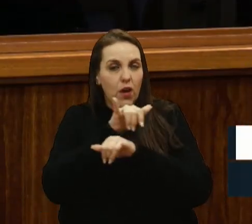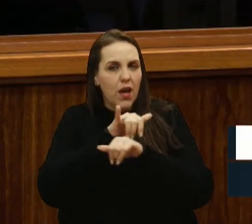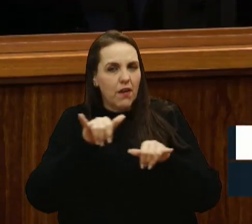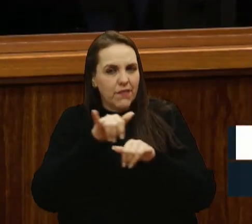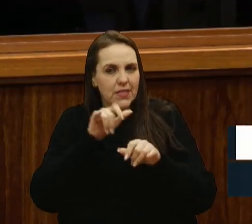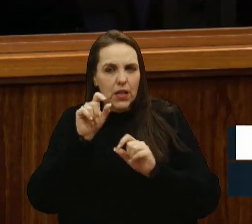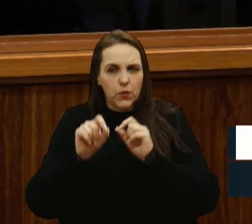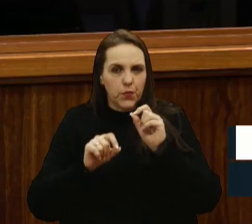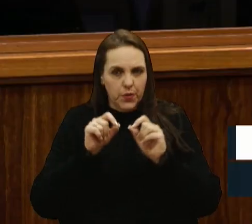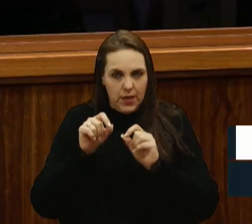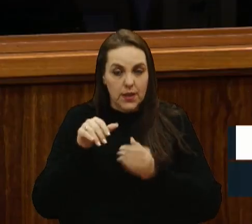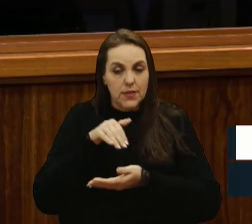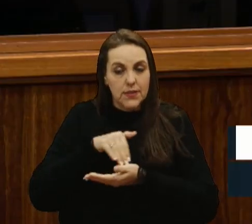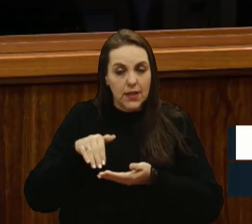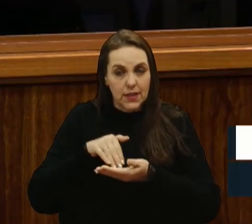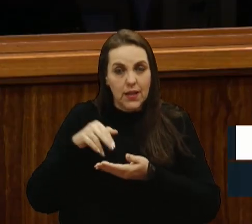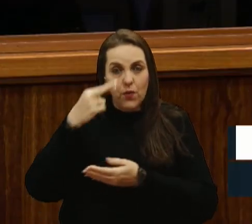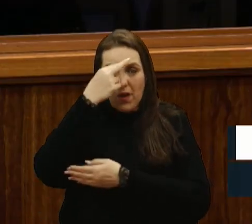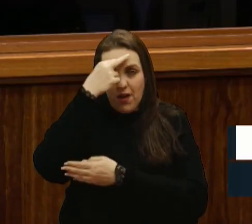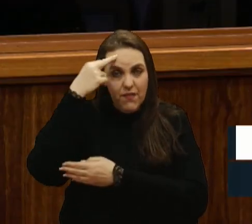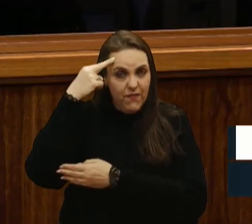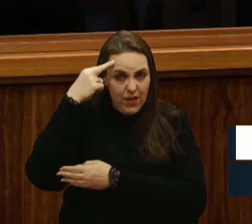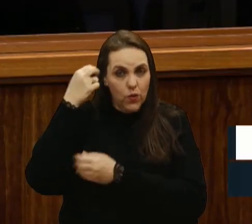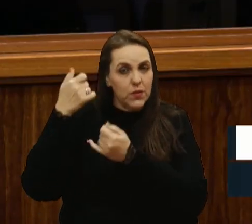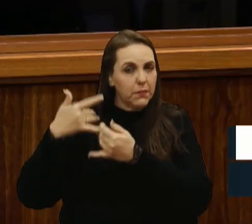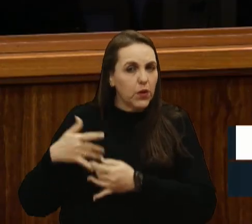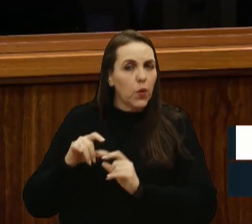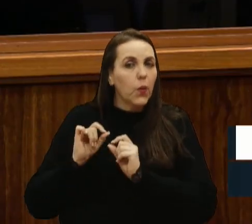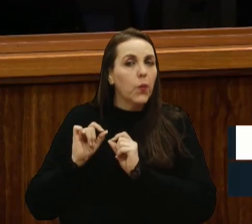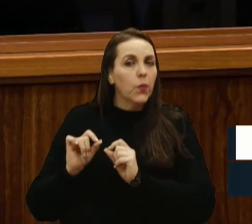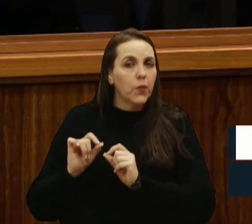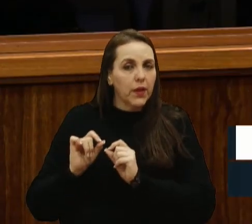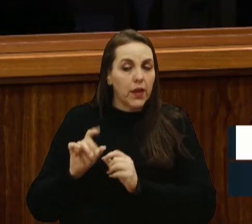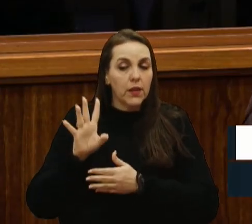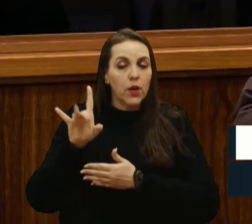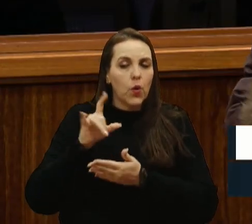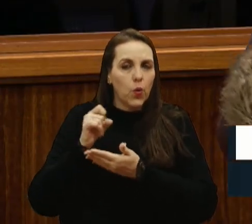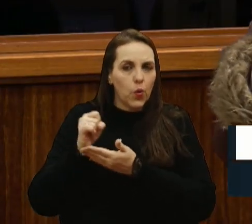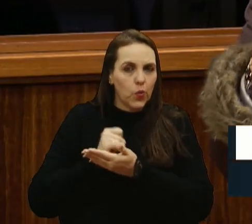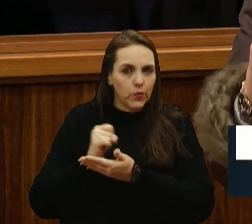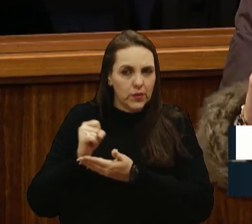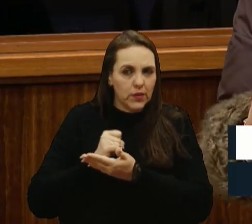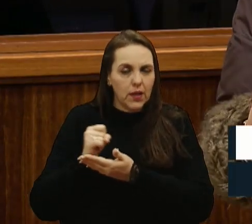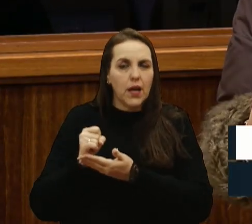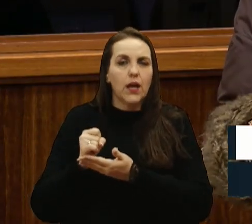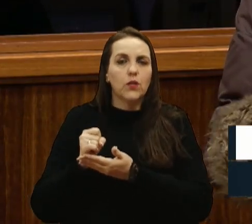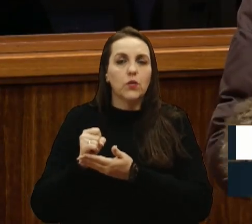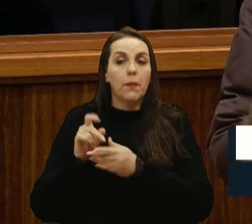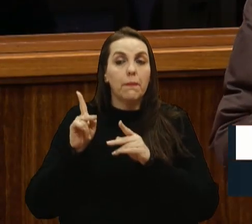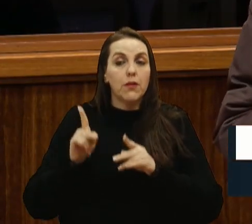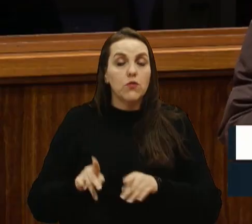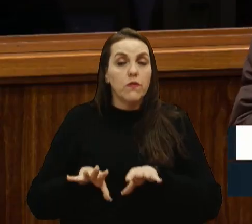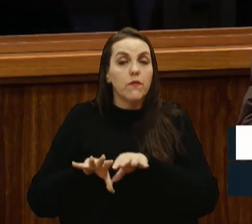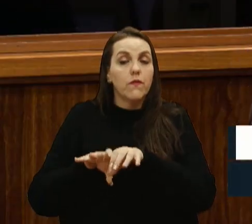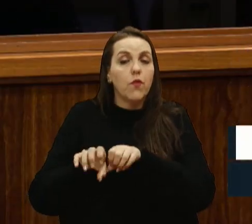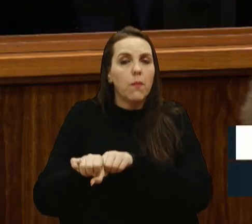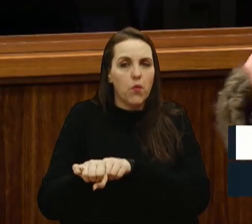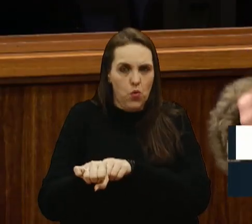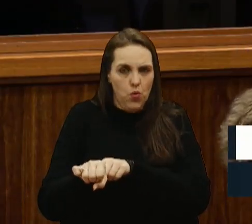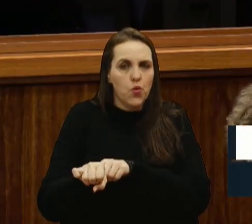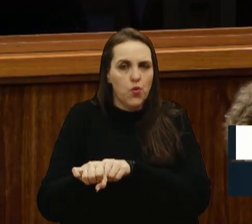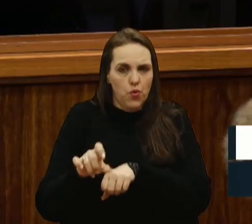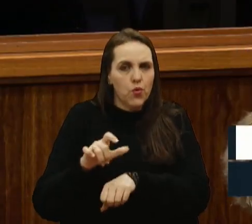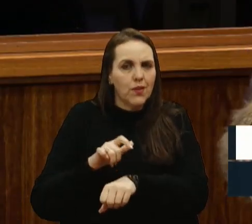foi pelo secretário Rafael Bueno, de que seria contratado, então, recém-formados.